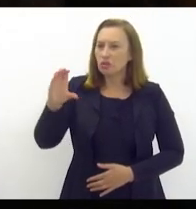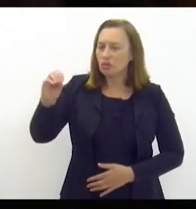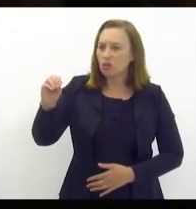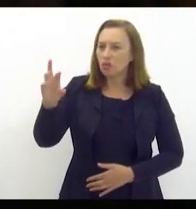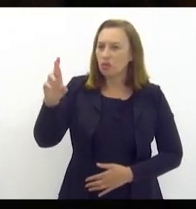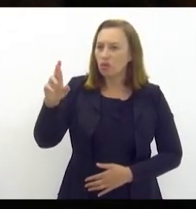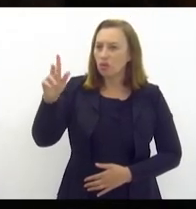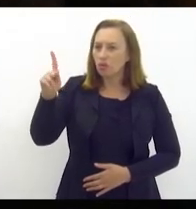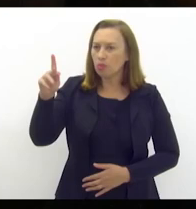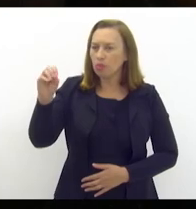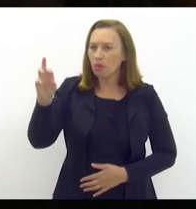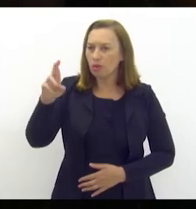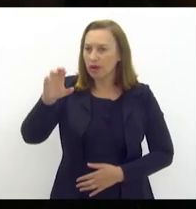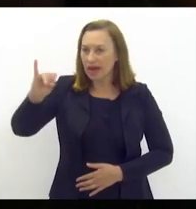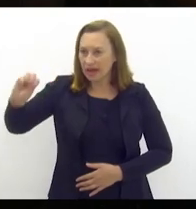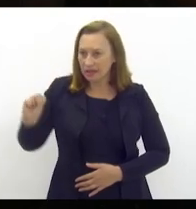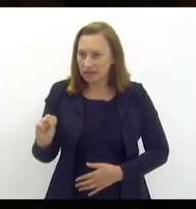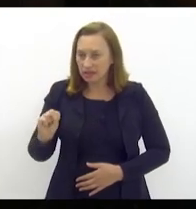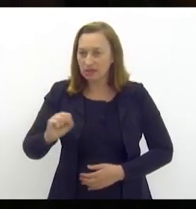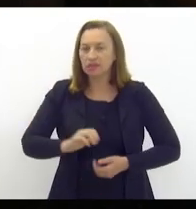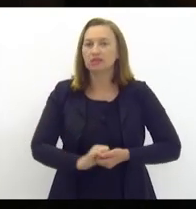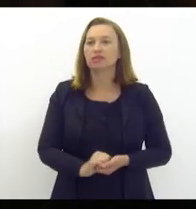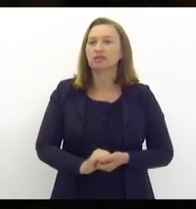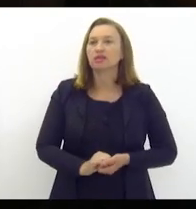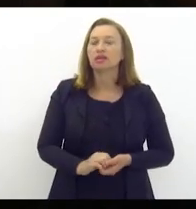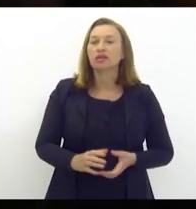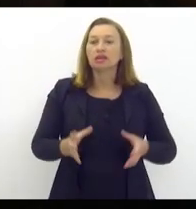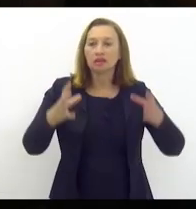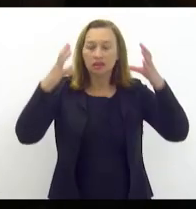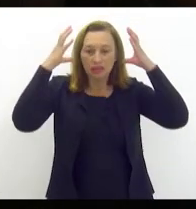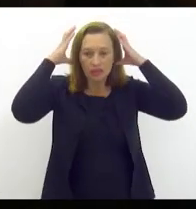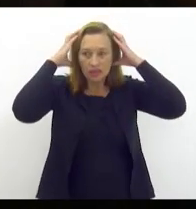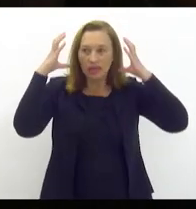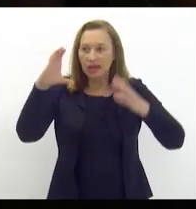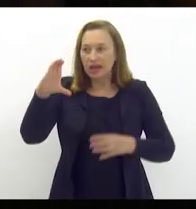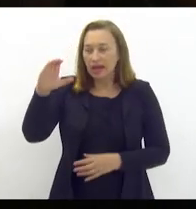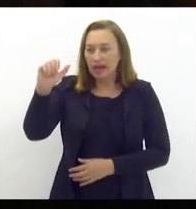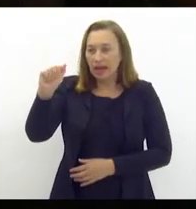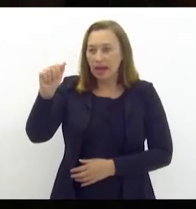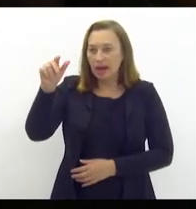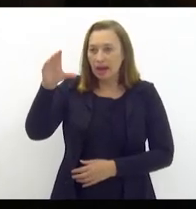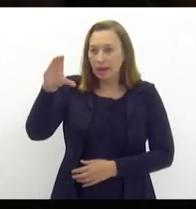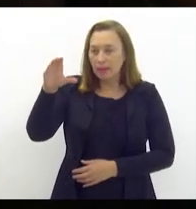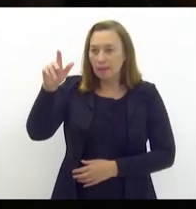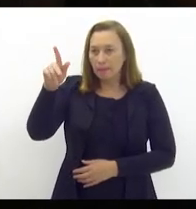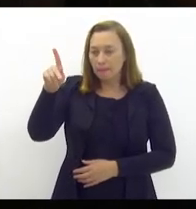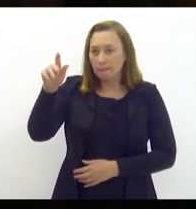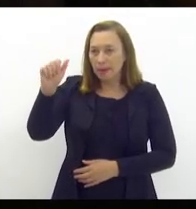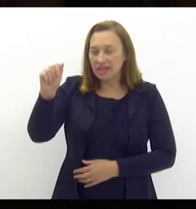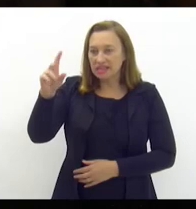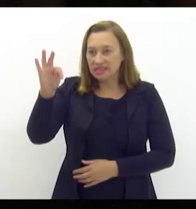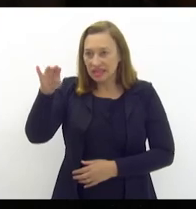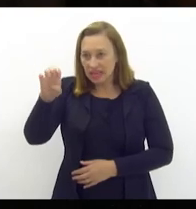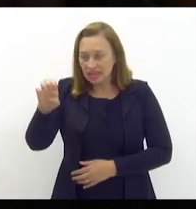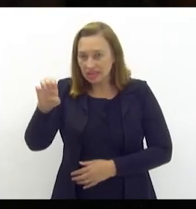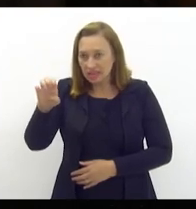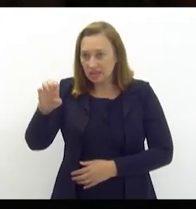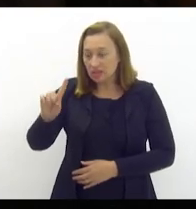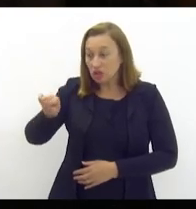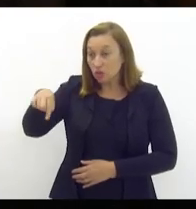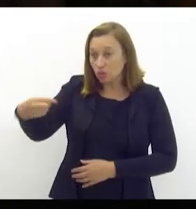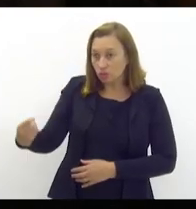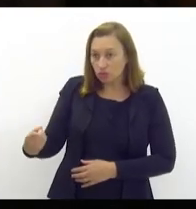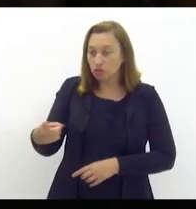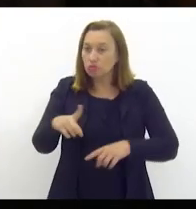proteções individuais, tal como coletes, capacetes, escudos e outros, com capacidade de registrar tudo que